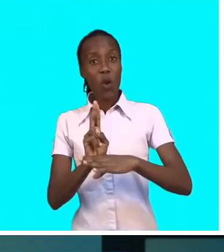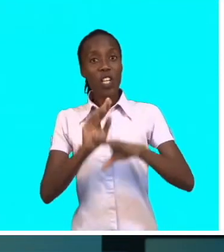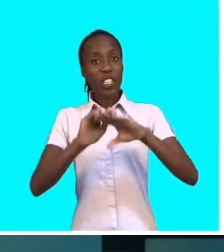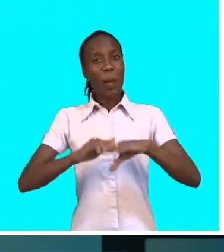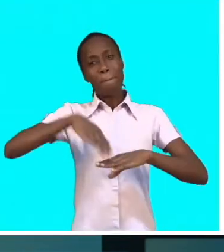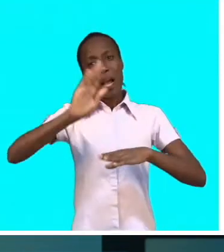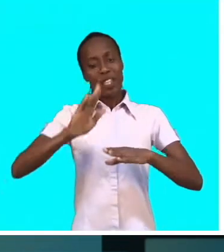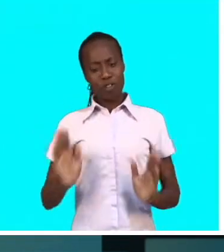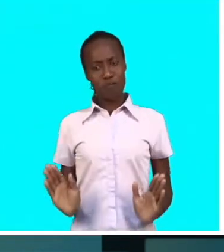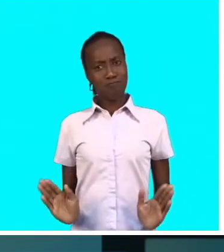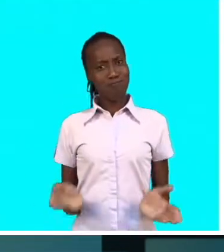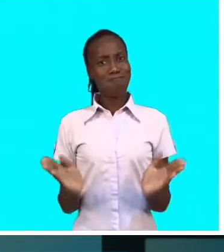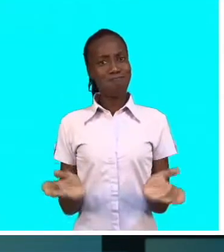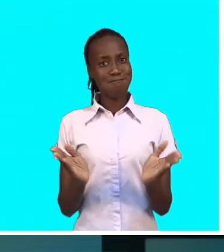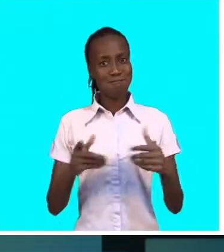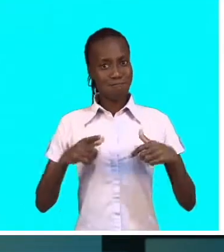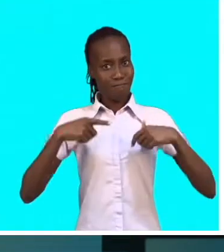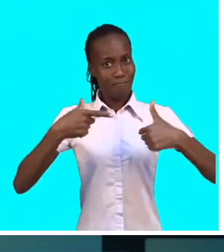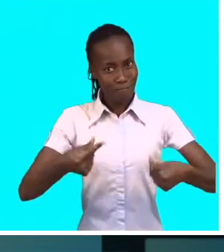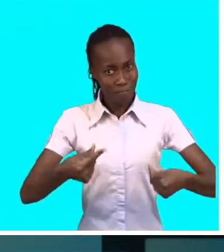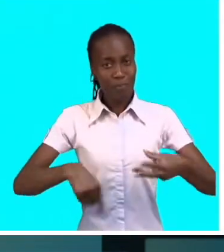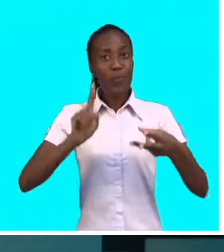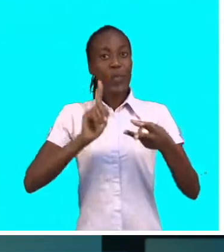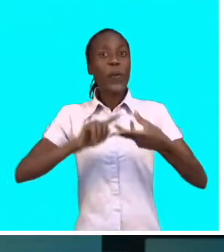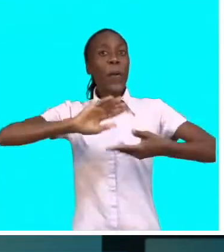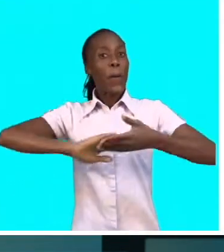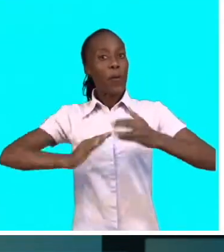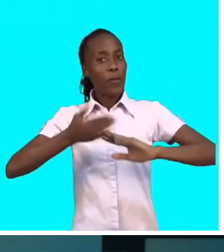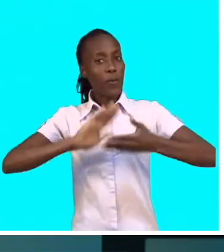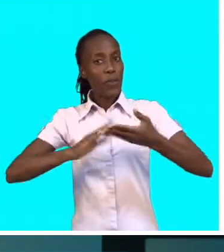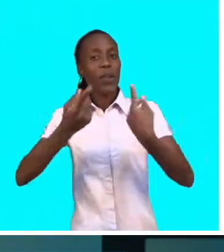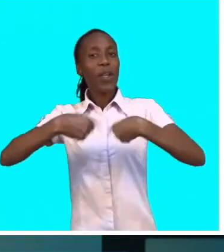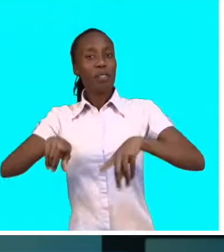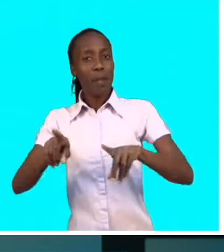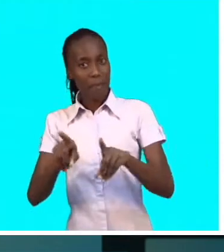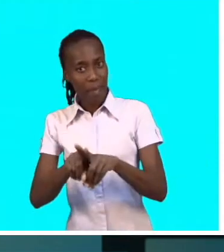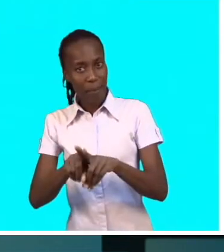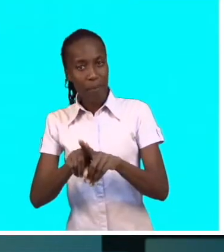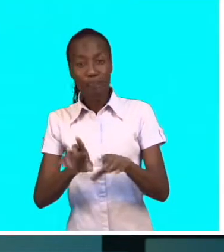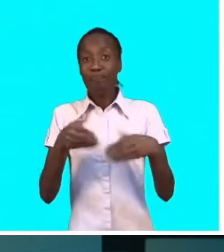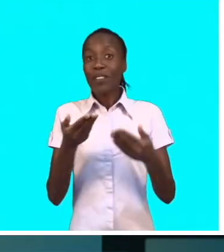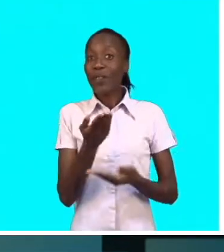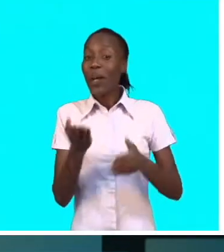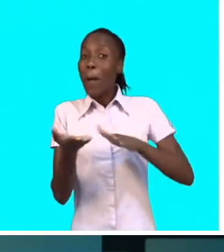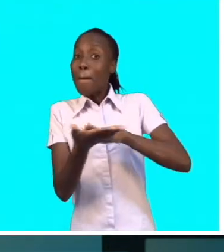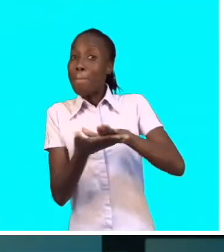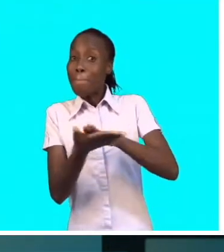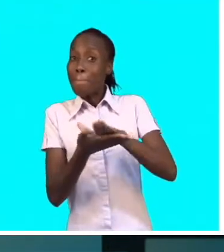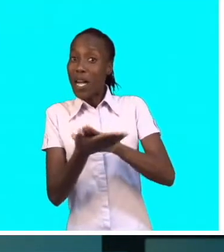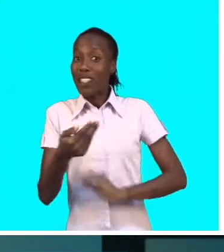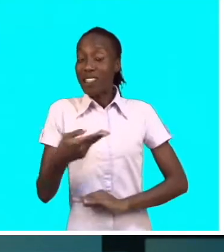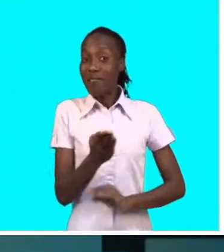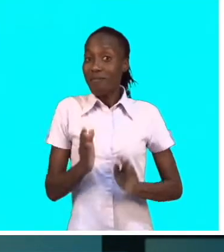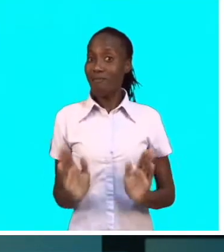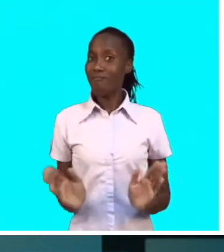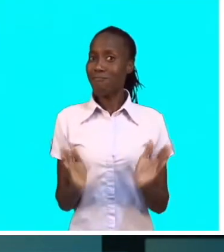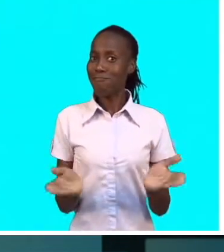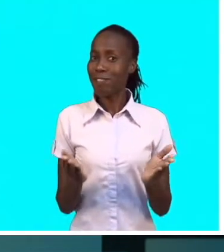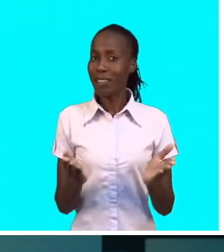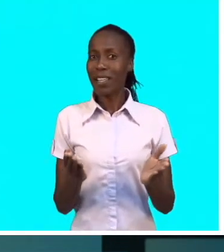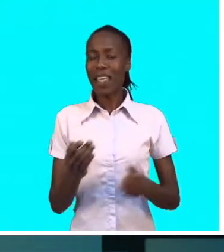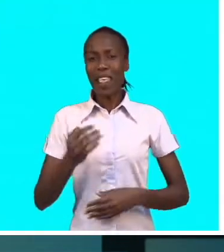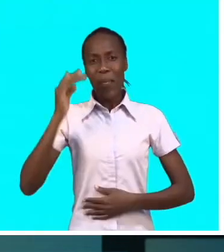motivados, os professores também. E com base nesta motivação, eu acho que